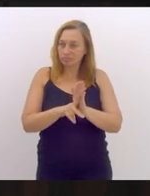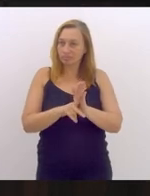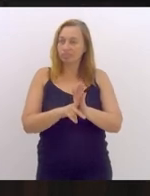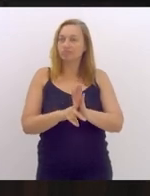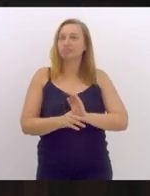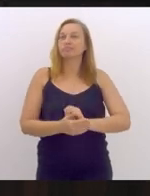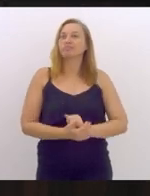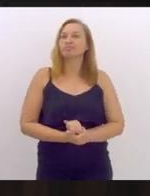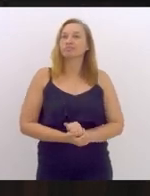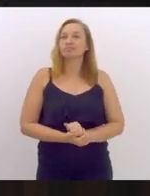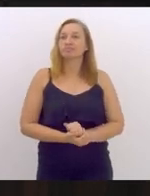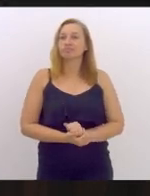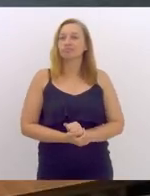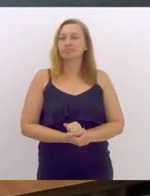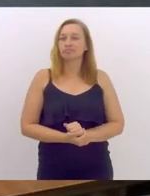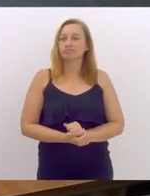ordem do dia